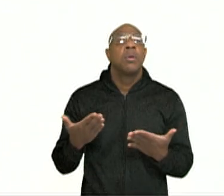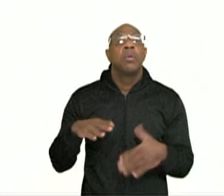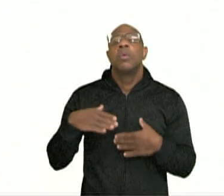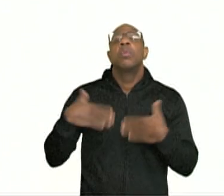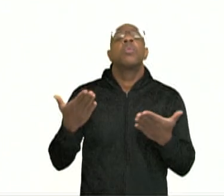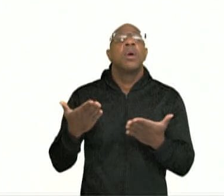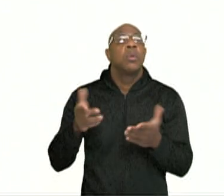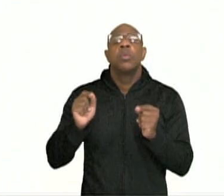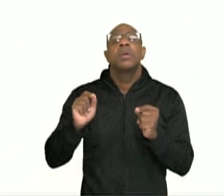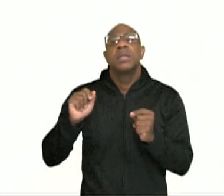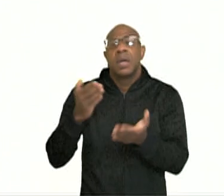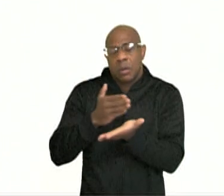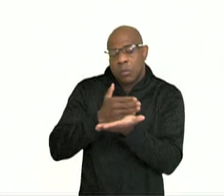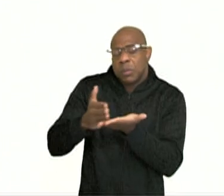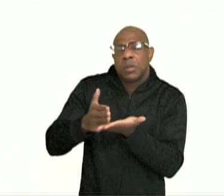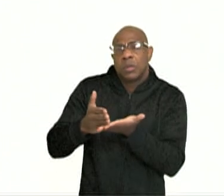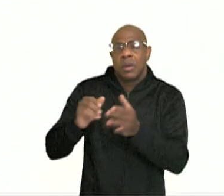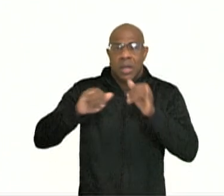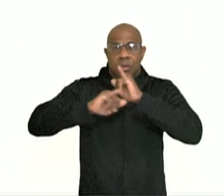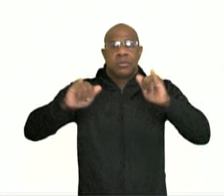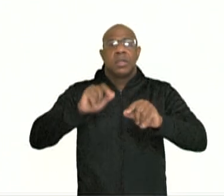esta notícia? Já voltamos.